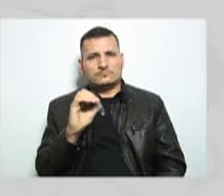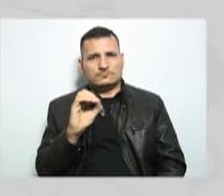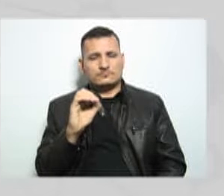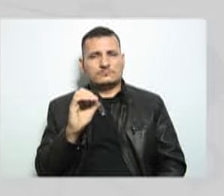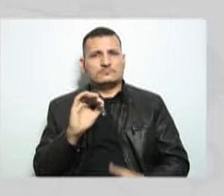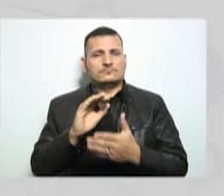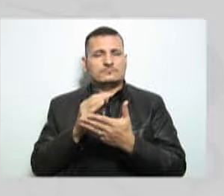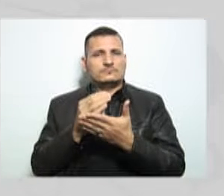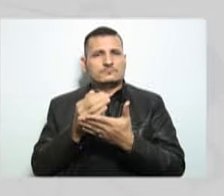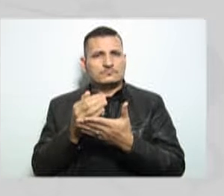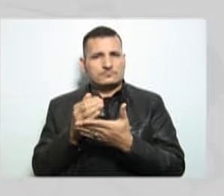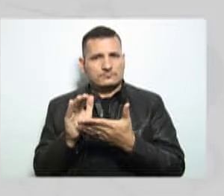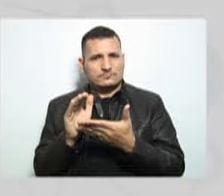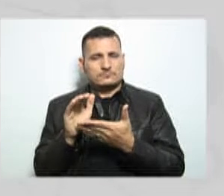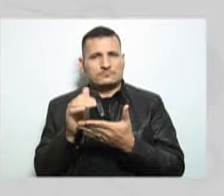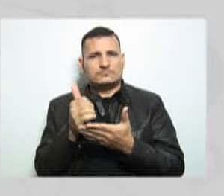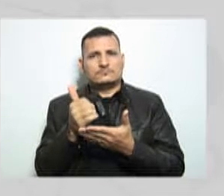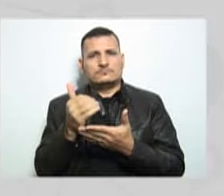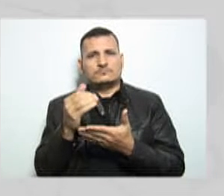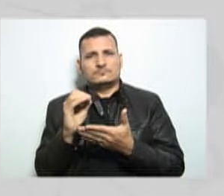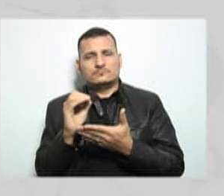E no dia,